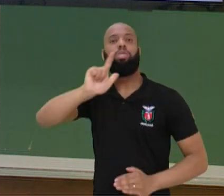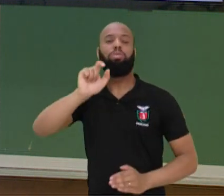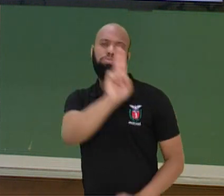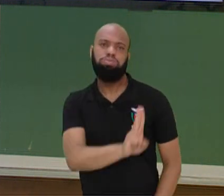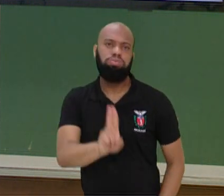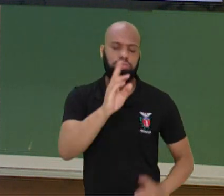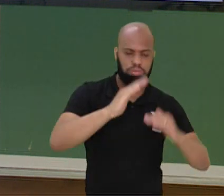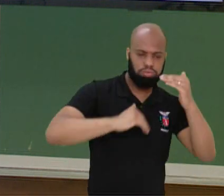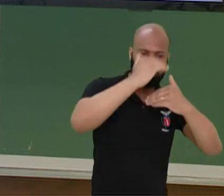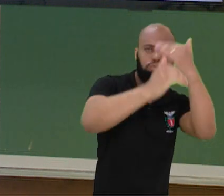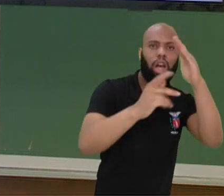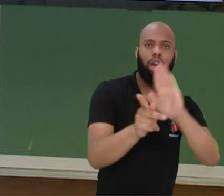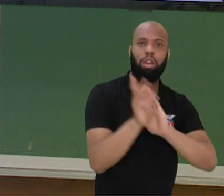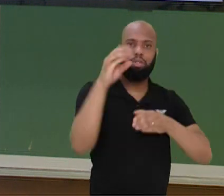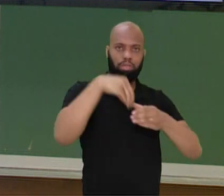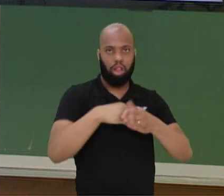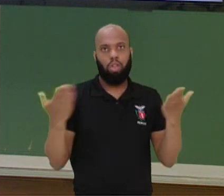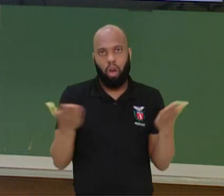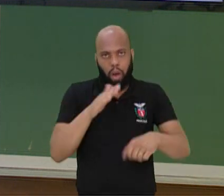desempenhar naquele aparelho.